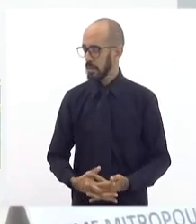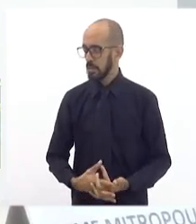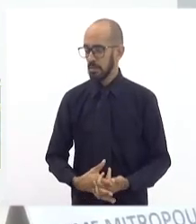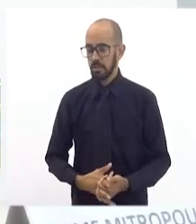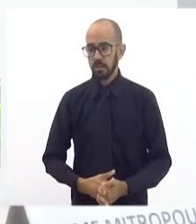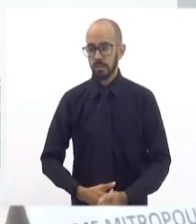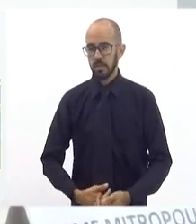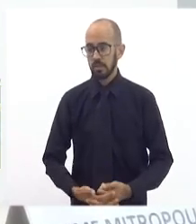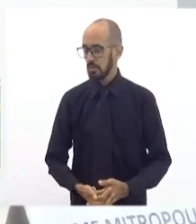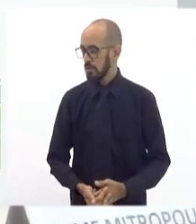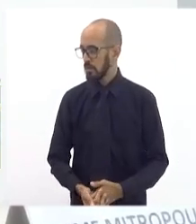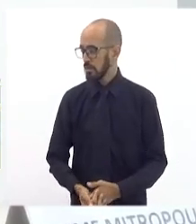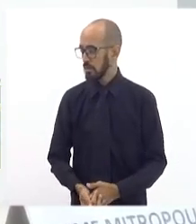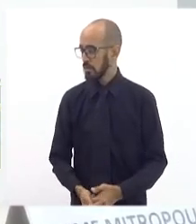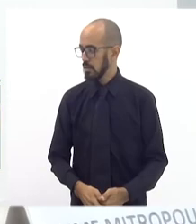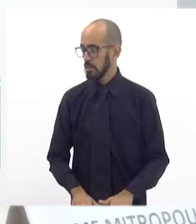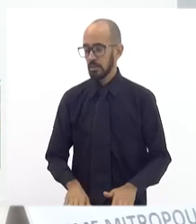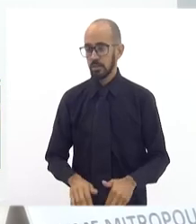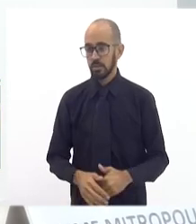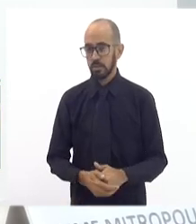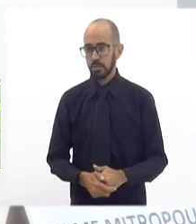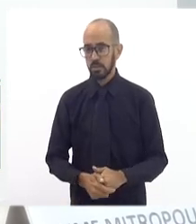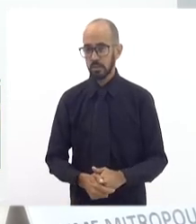me desculpa então